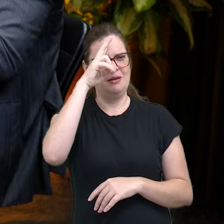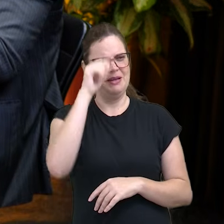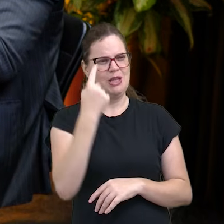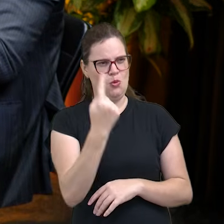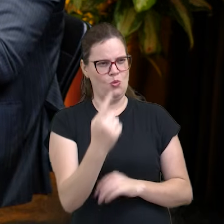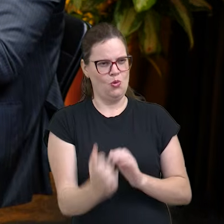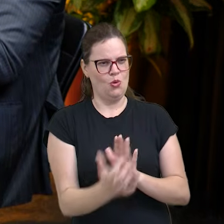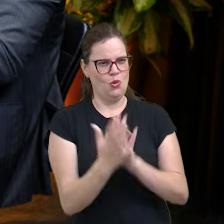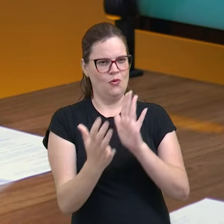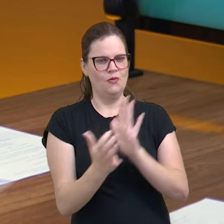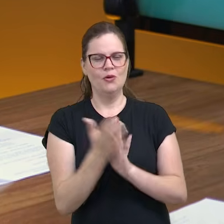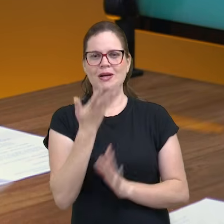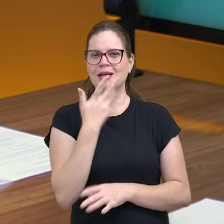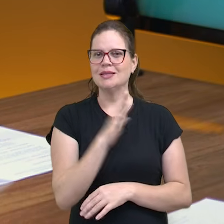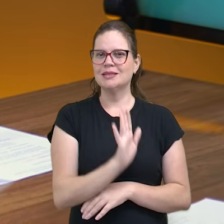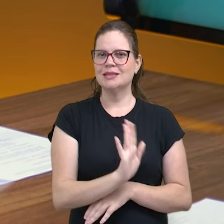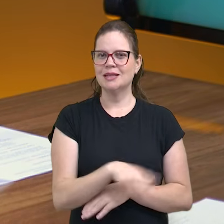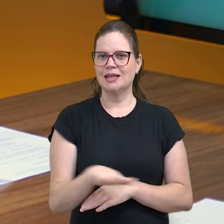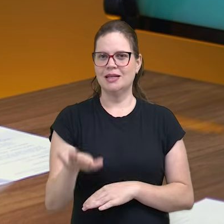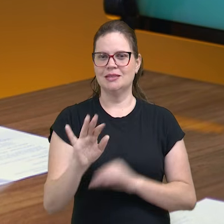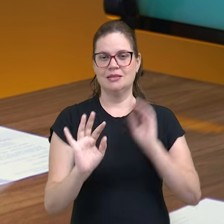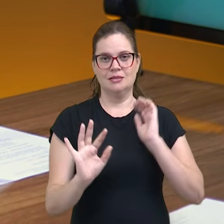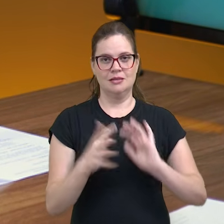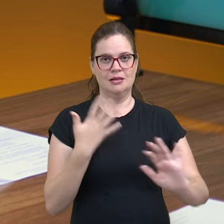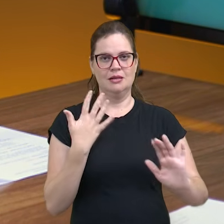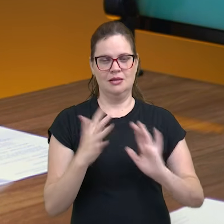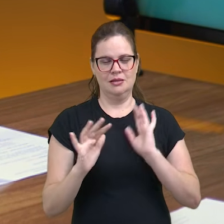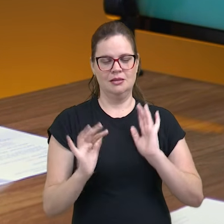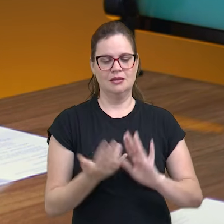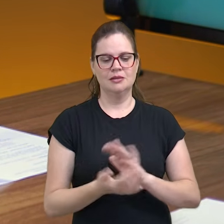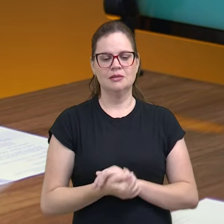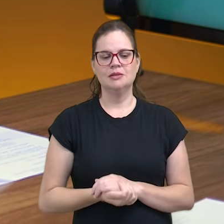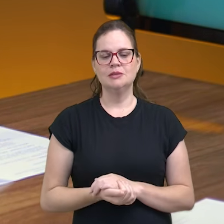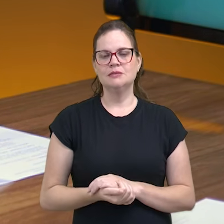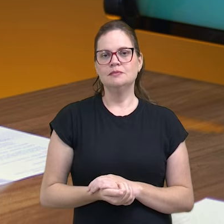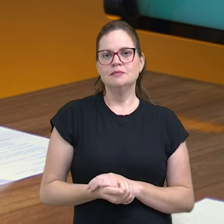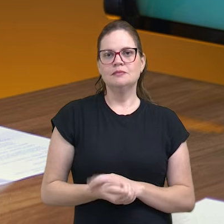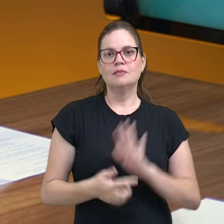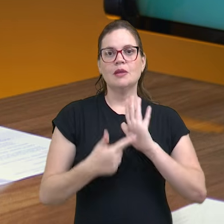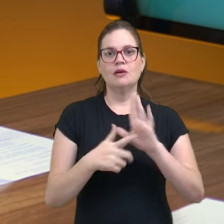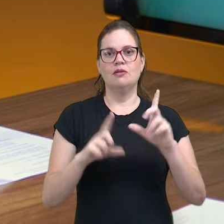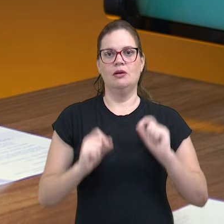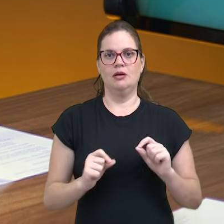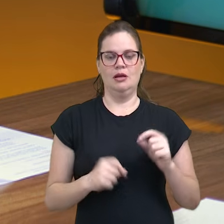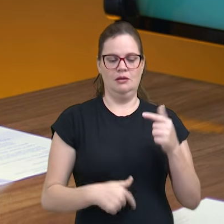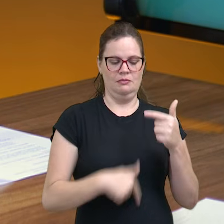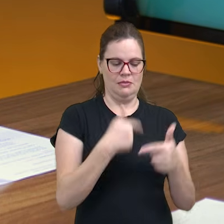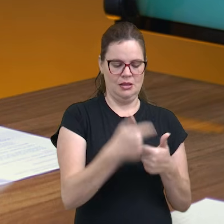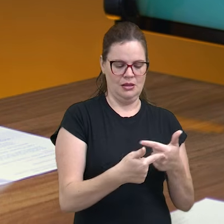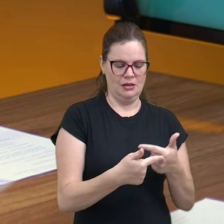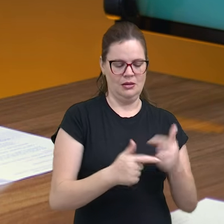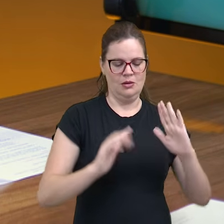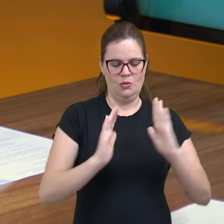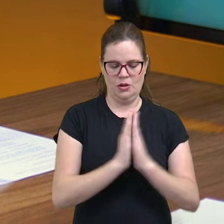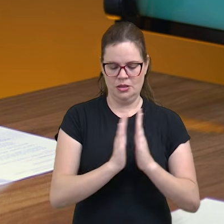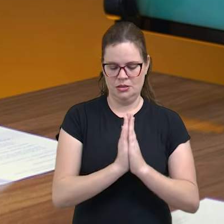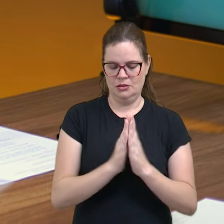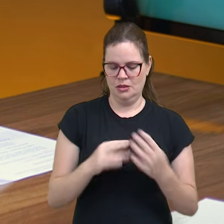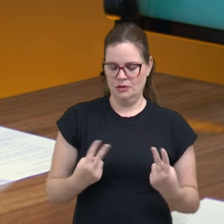me lembrei aqui, há um dos louvores que as nossas crianças elas cantam, e ela diz: